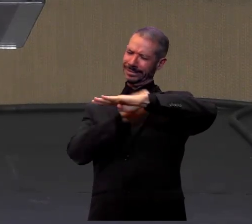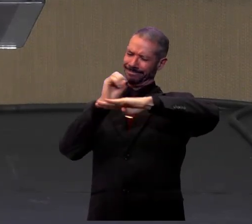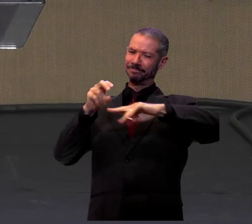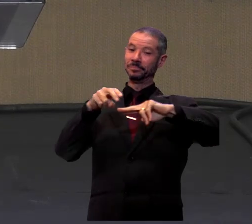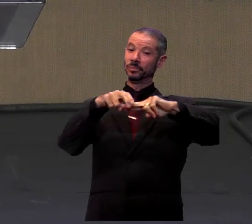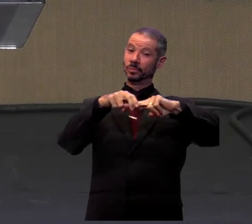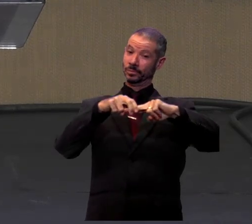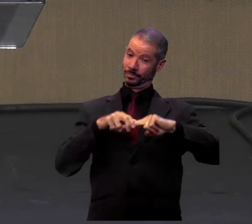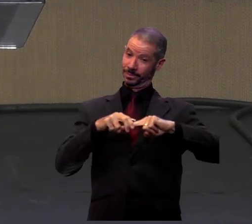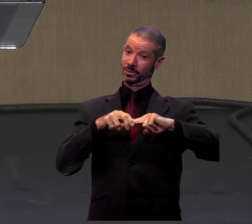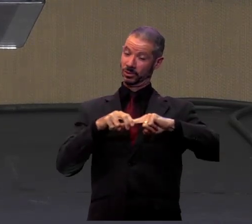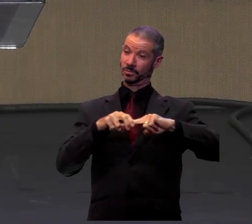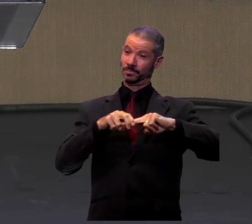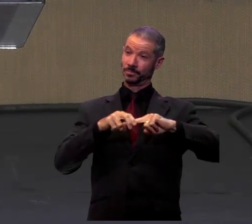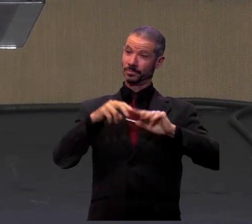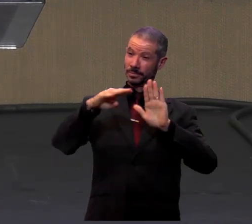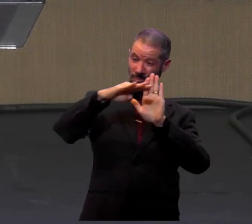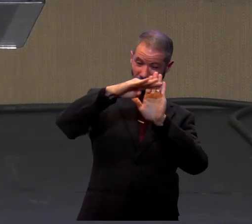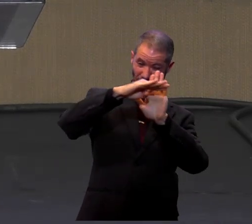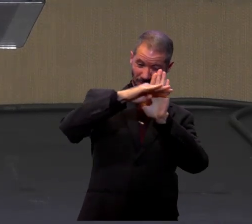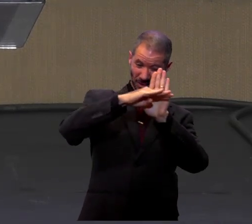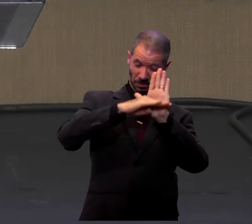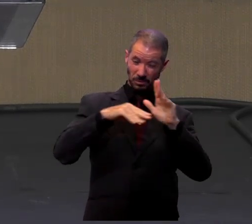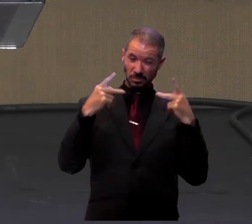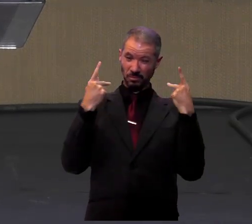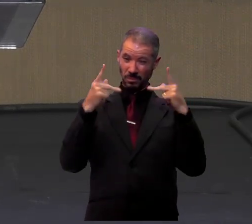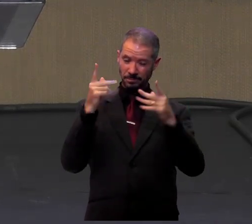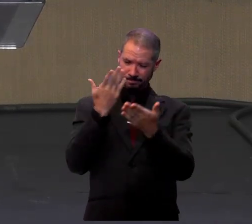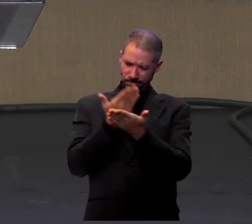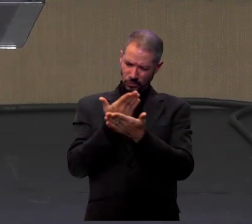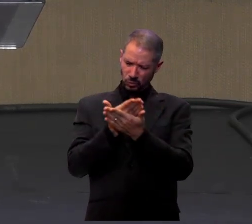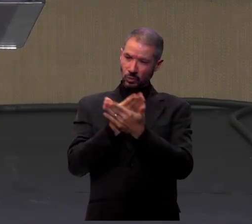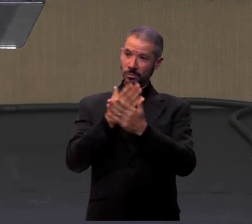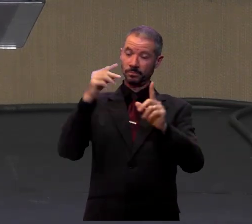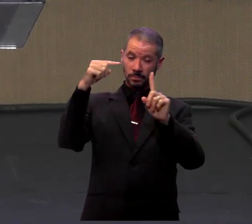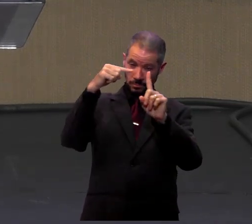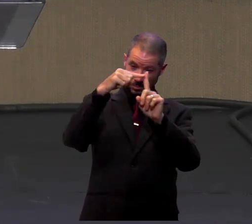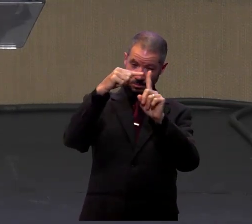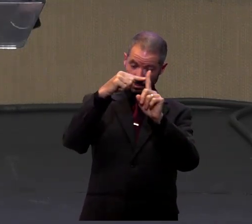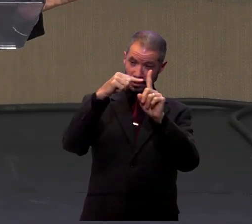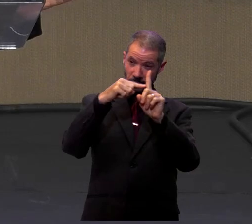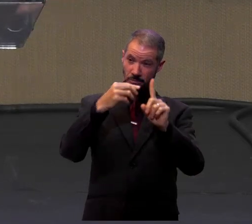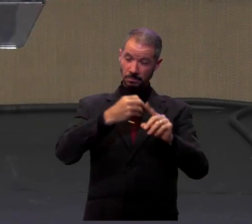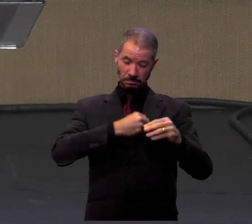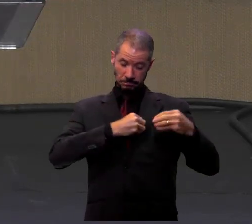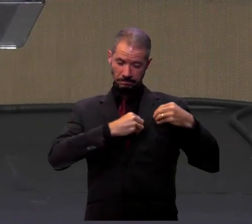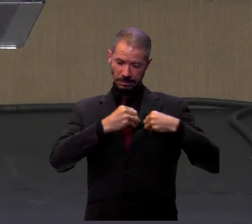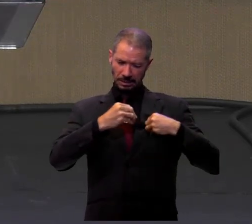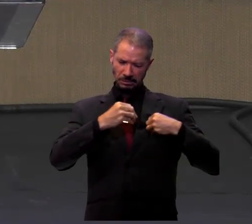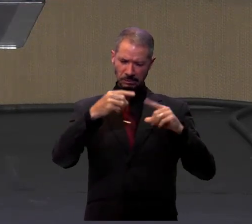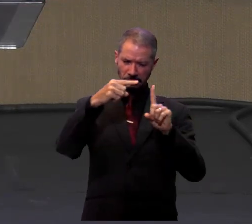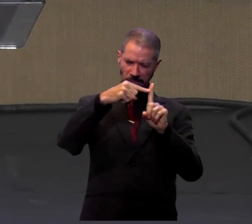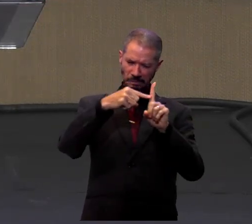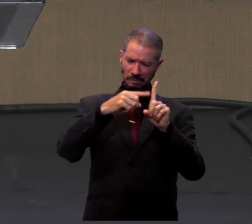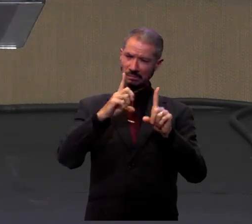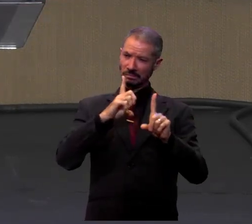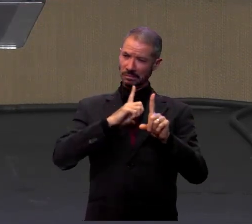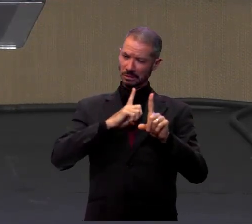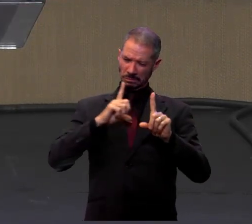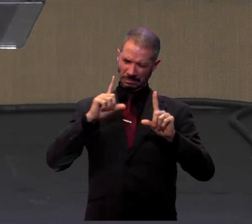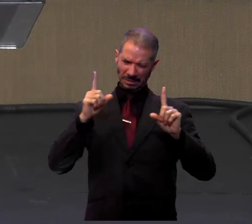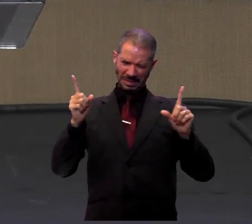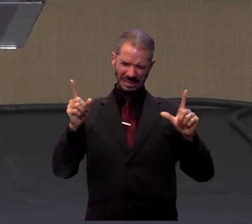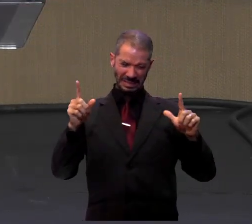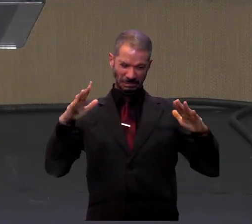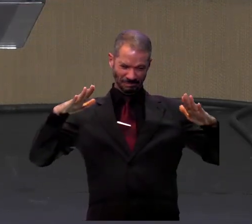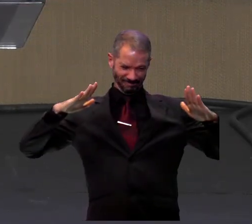isso, nessa série de mensagens, estamos estudando vários tipos de pecado que temos que confrontar,